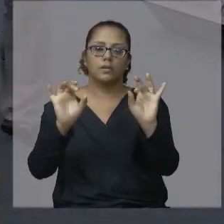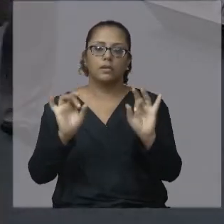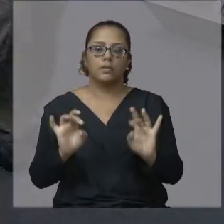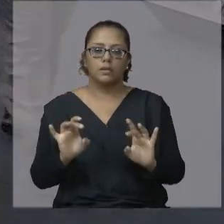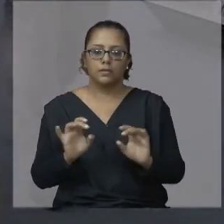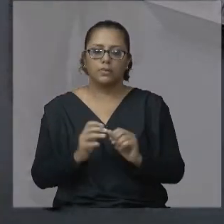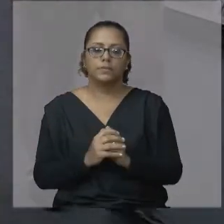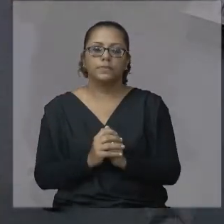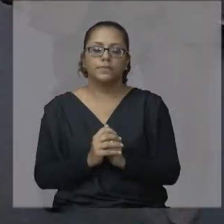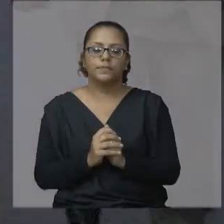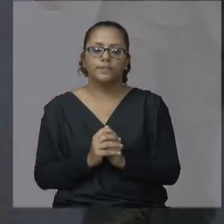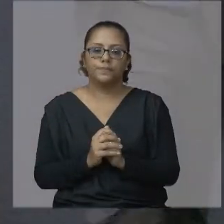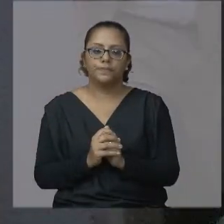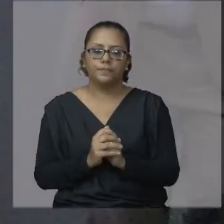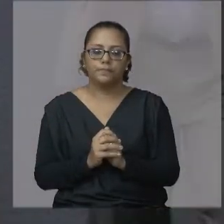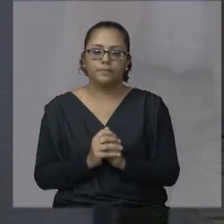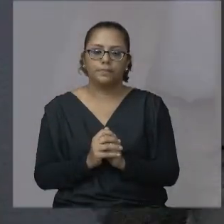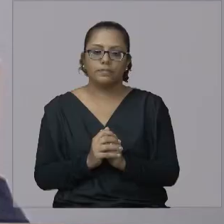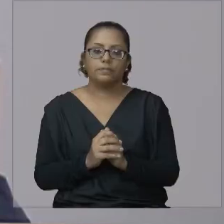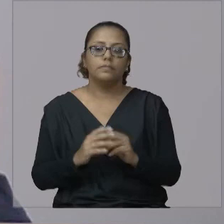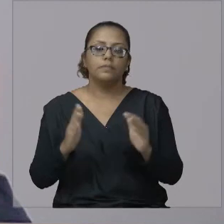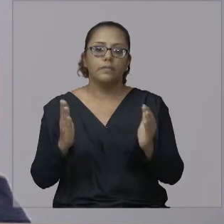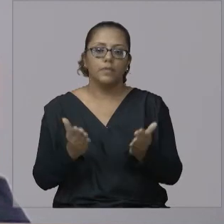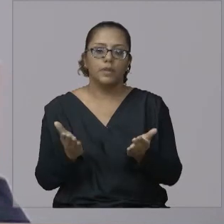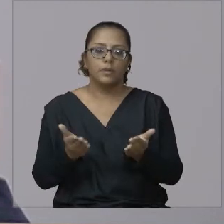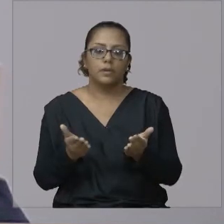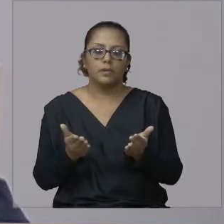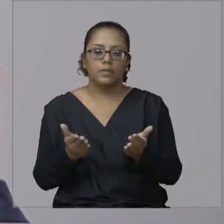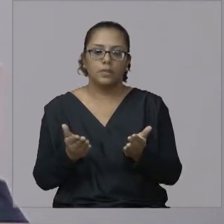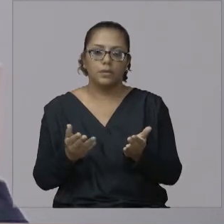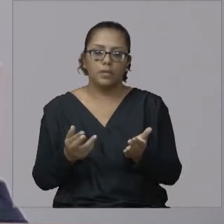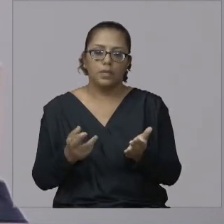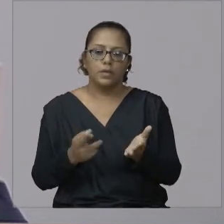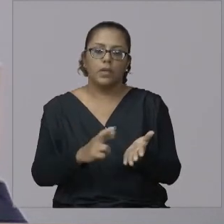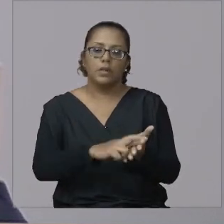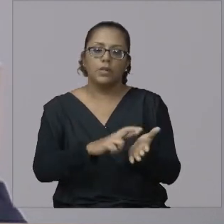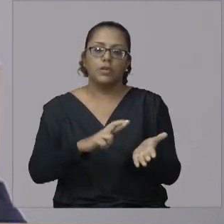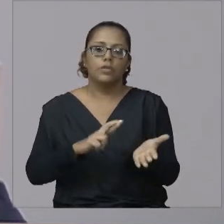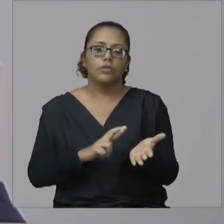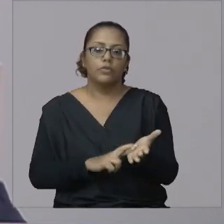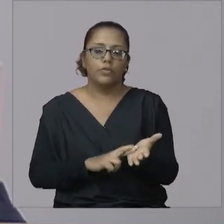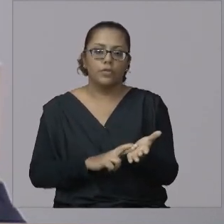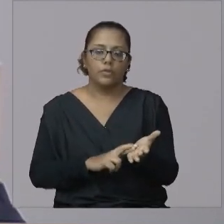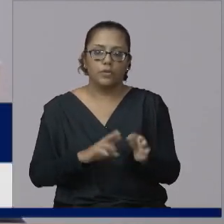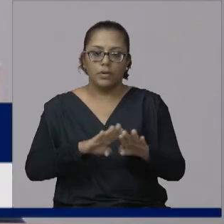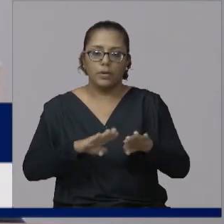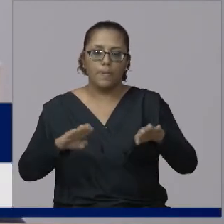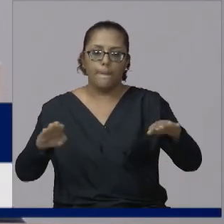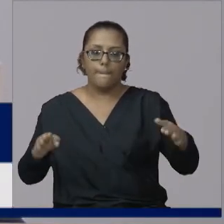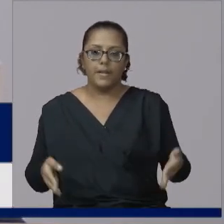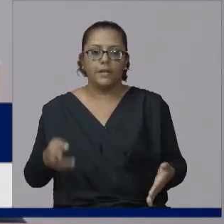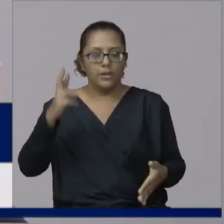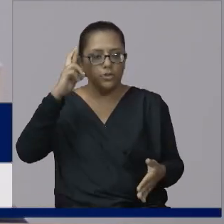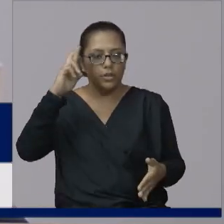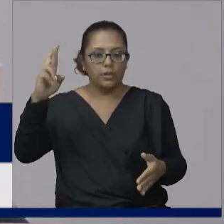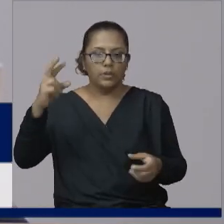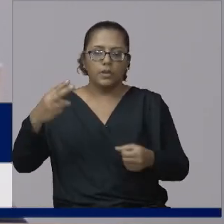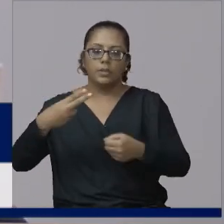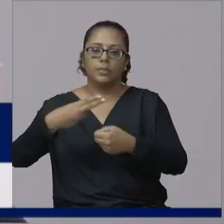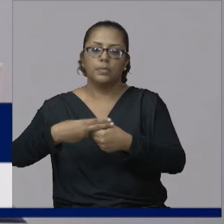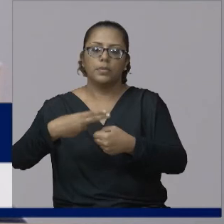Quero deixar, então, registrado, dessa forma, a composição para a mesa diretora para o biênio